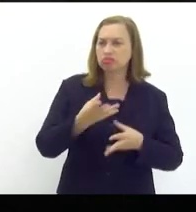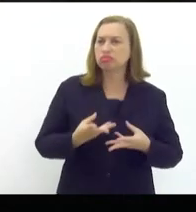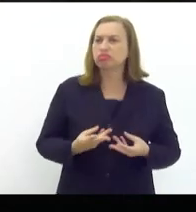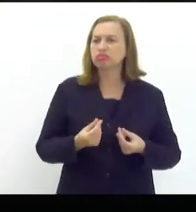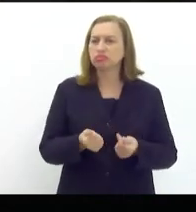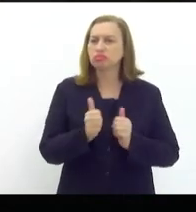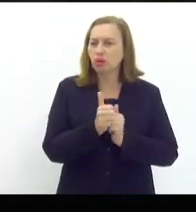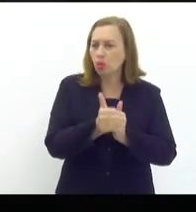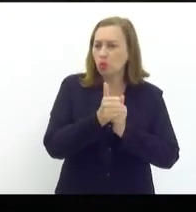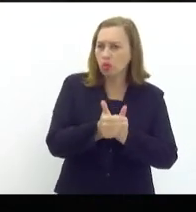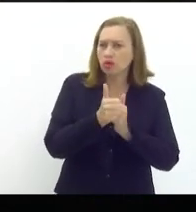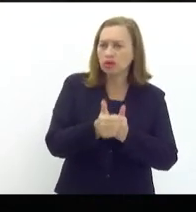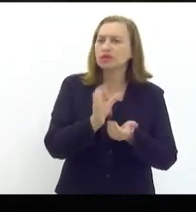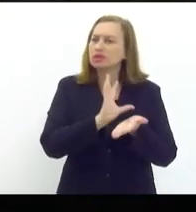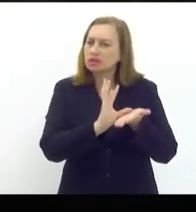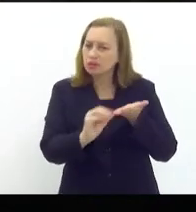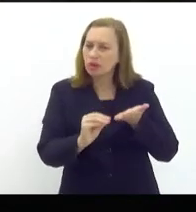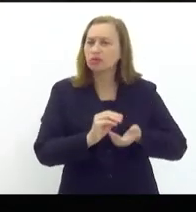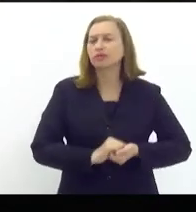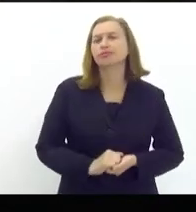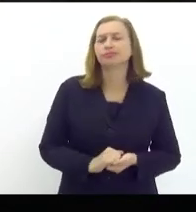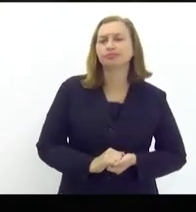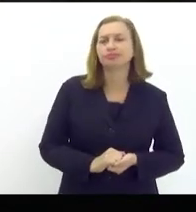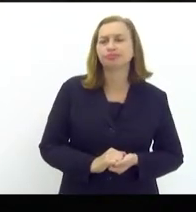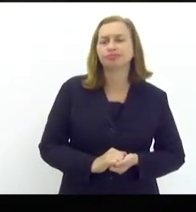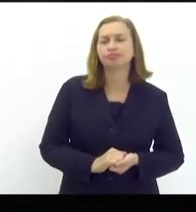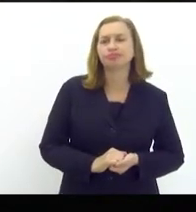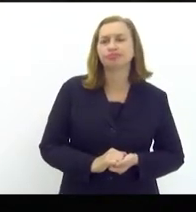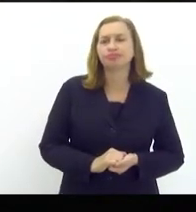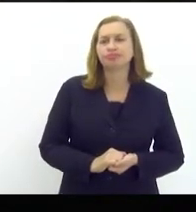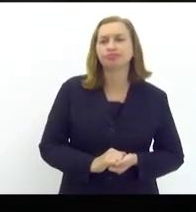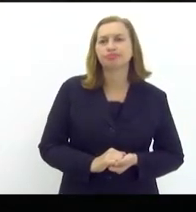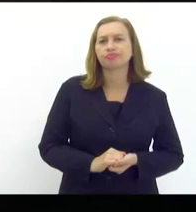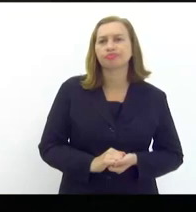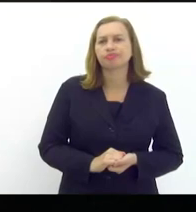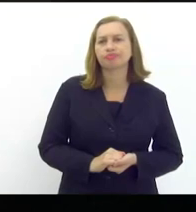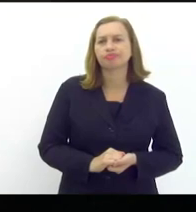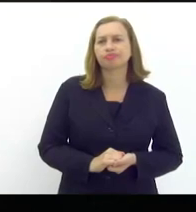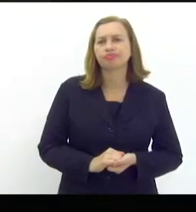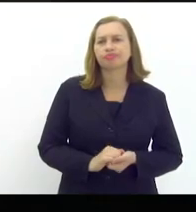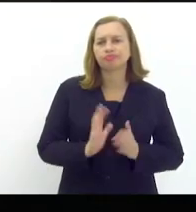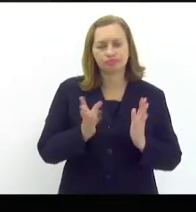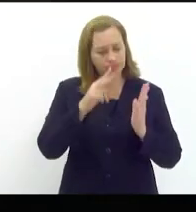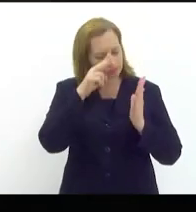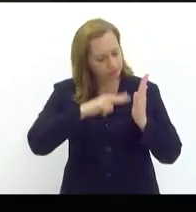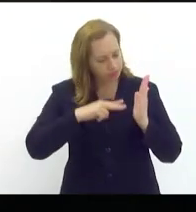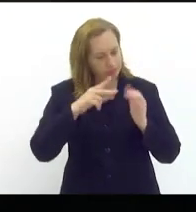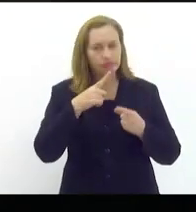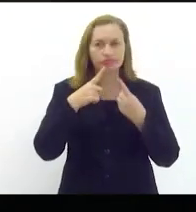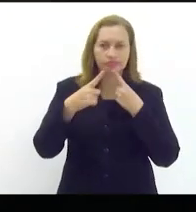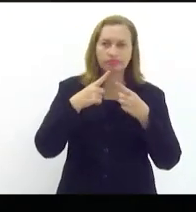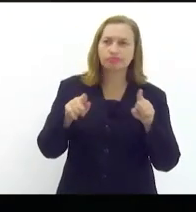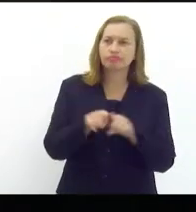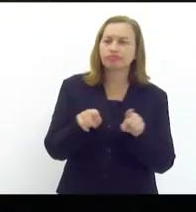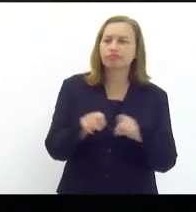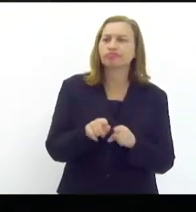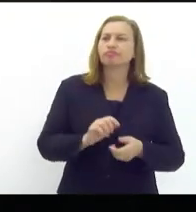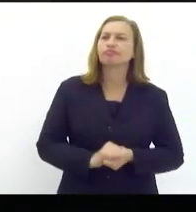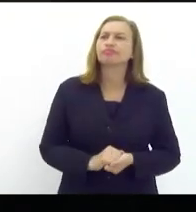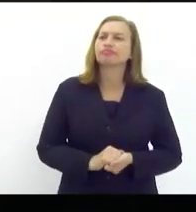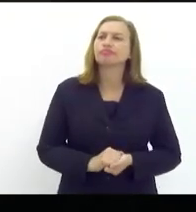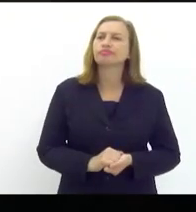acompanhando essa pauta e hoje eu quero eu quero ler aqui e discutir também uma